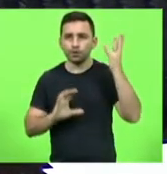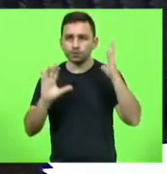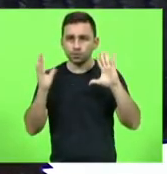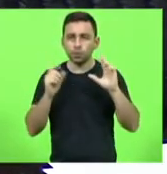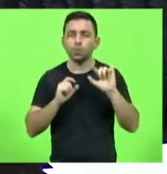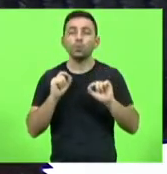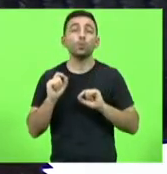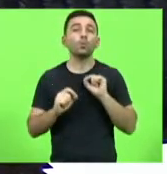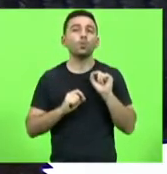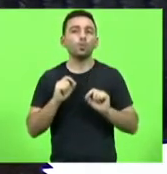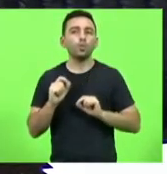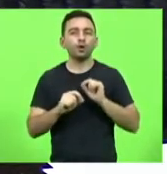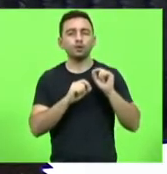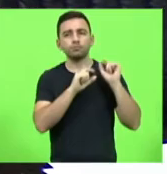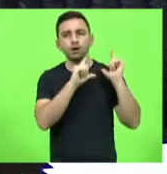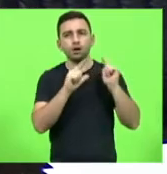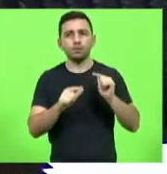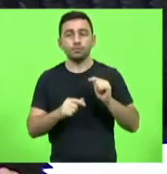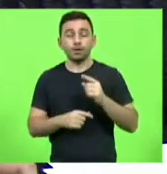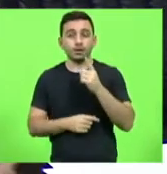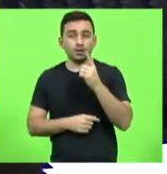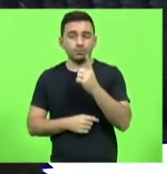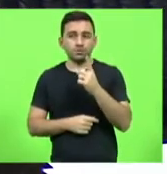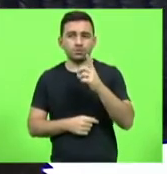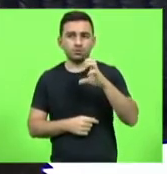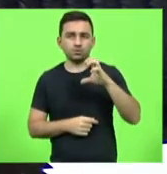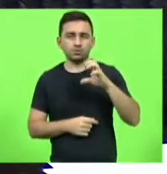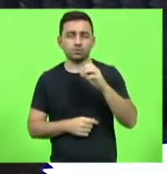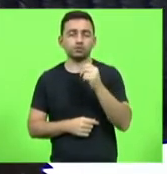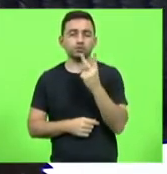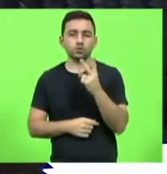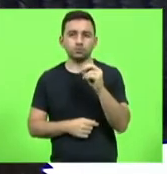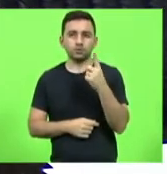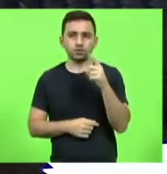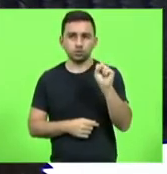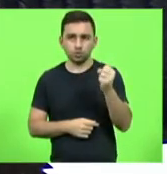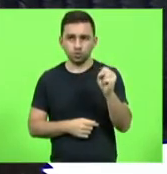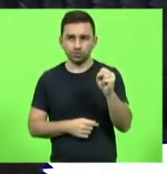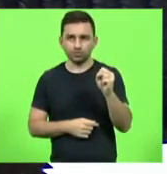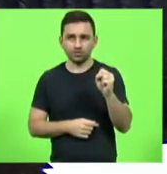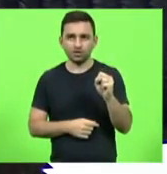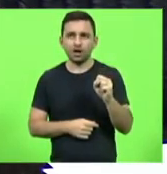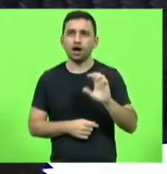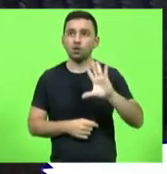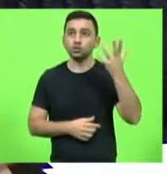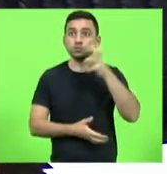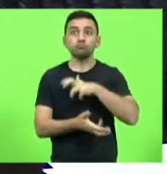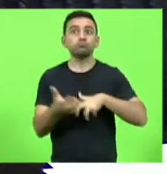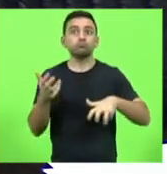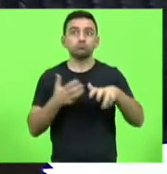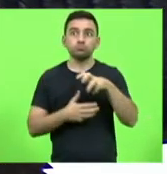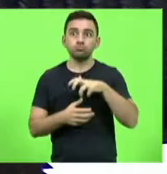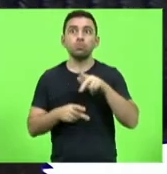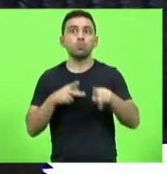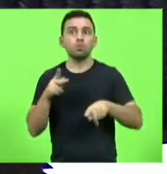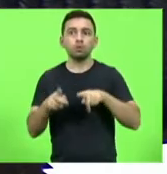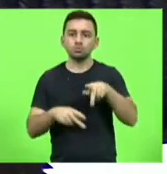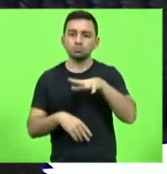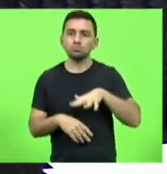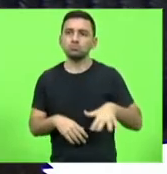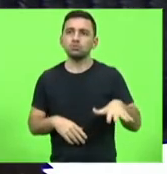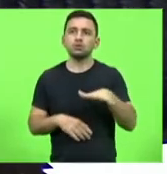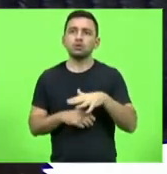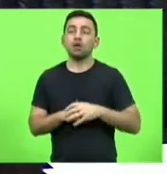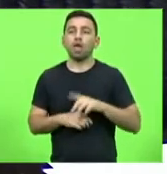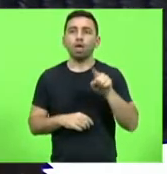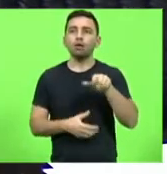Nós, no ano de 2018, participamos, diz que foi mais do que uma onda do que chamam, foi uma revolução popular, deputado Alba, uma